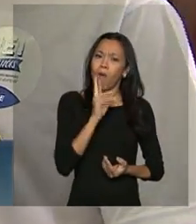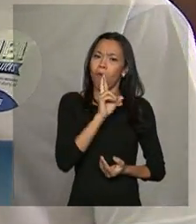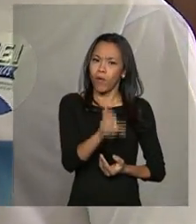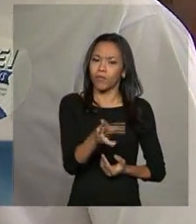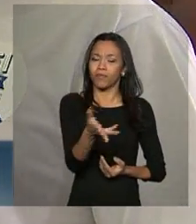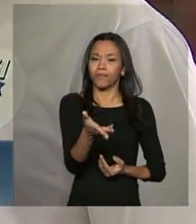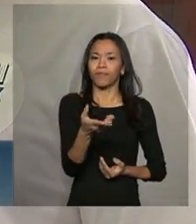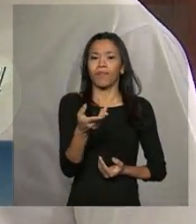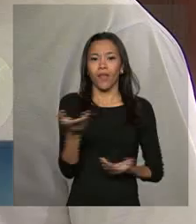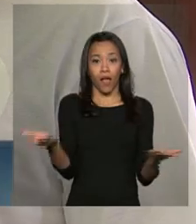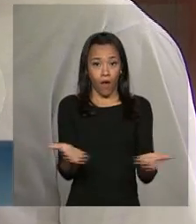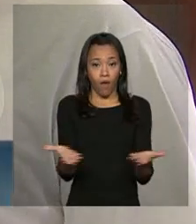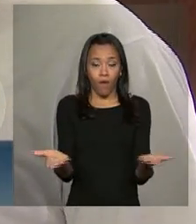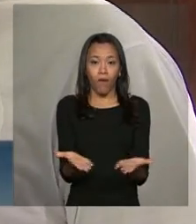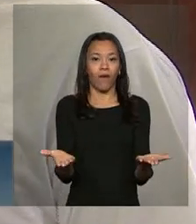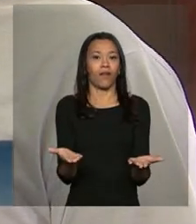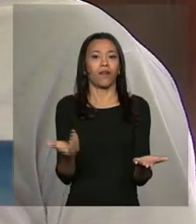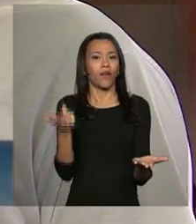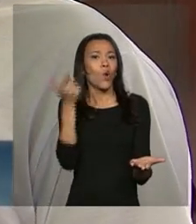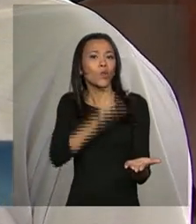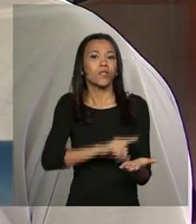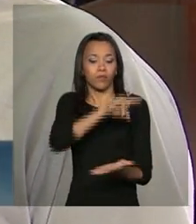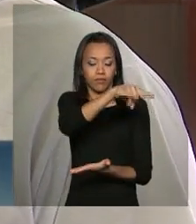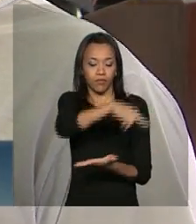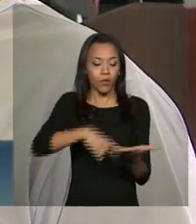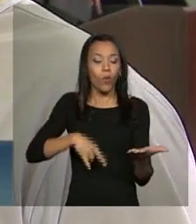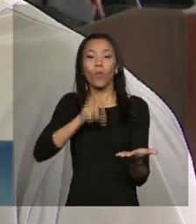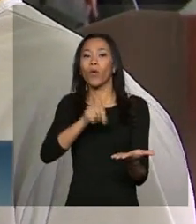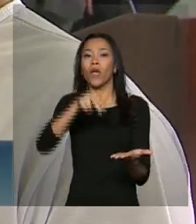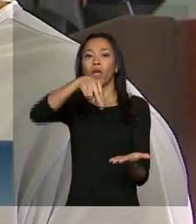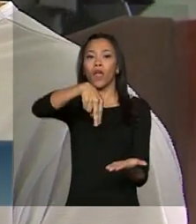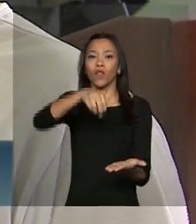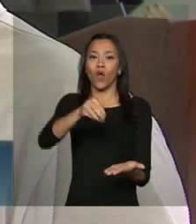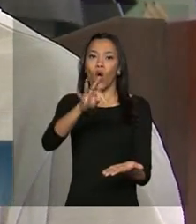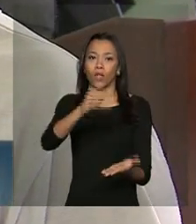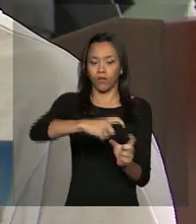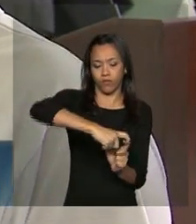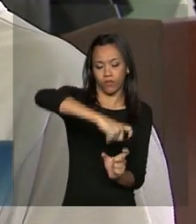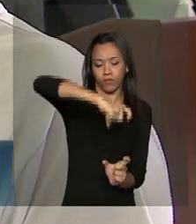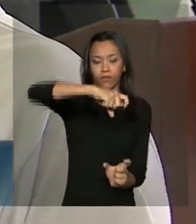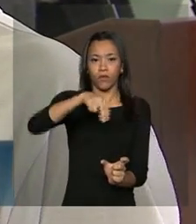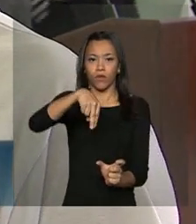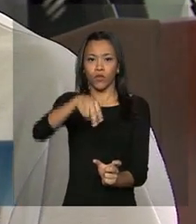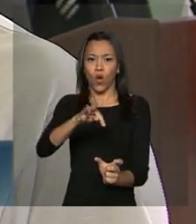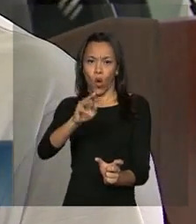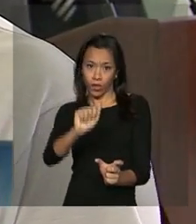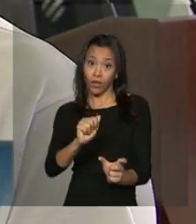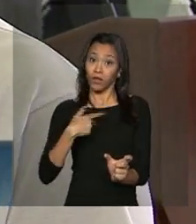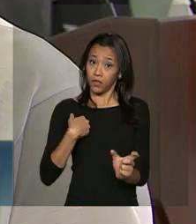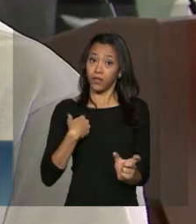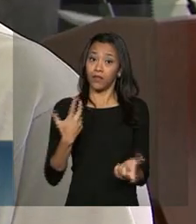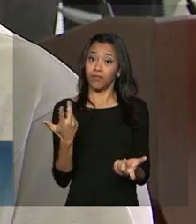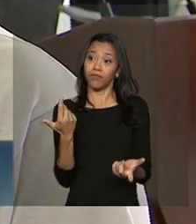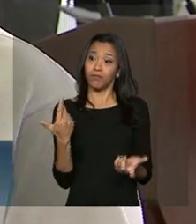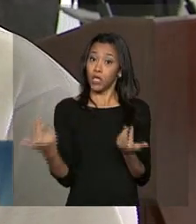Eu tive muito privilégio. Agora podemos emitir nota fiscal, podemos concorrer com grandes empresas. E foi muito bom